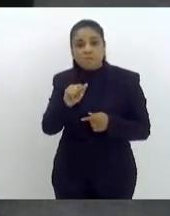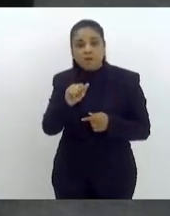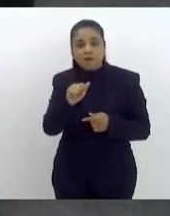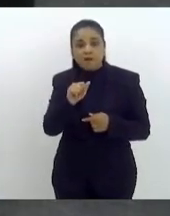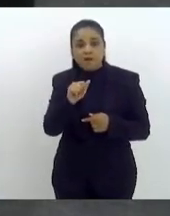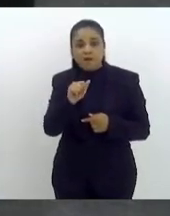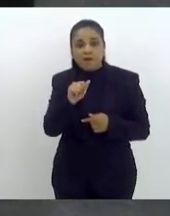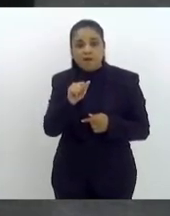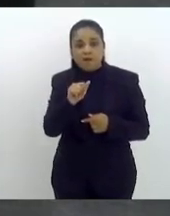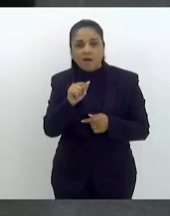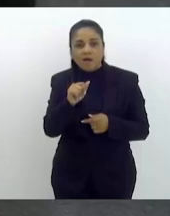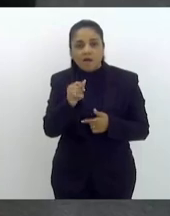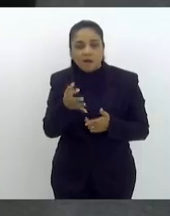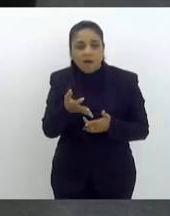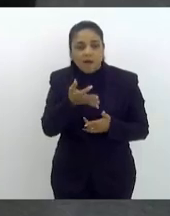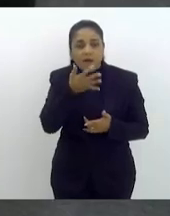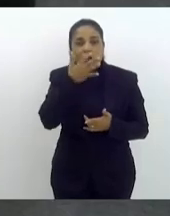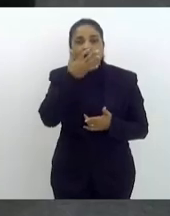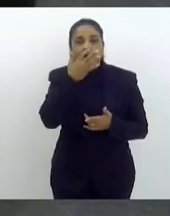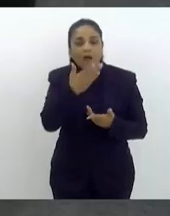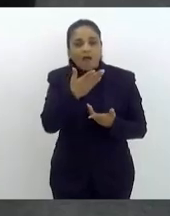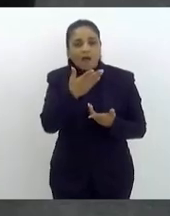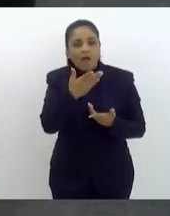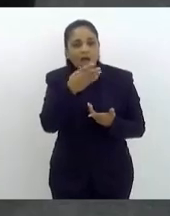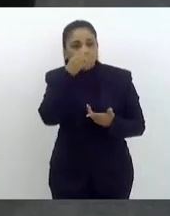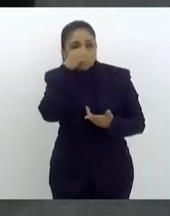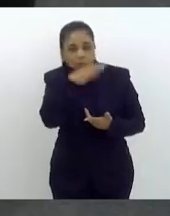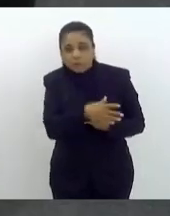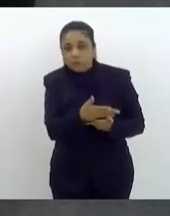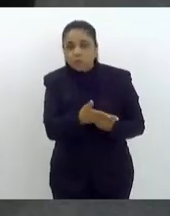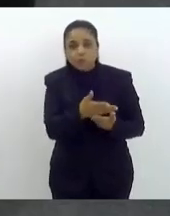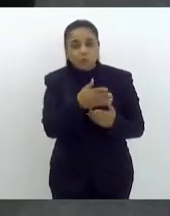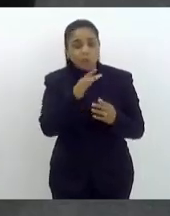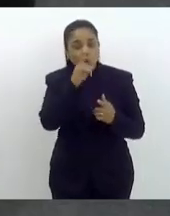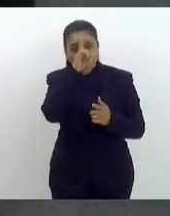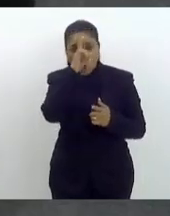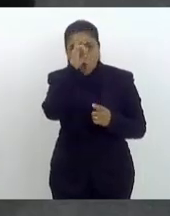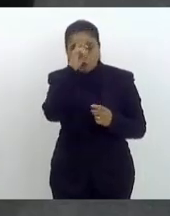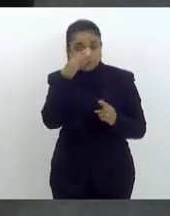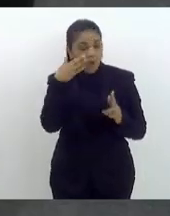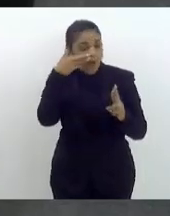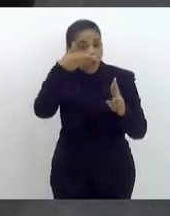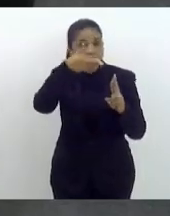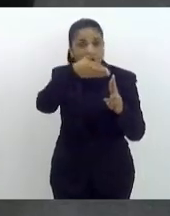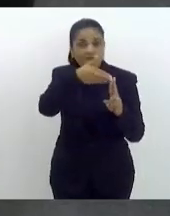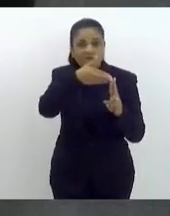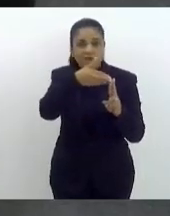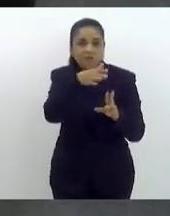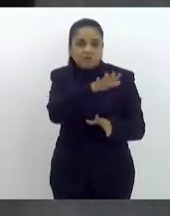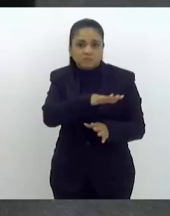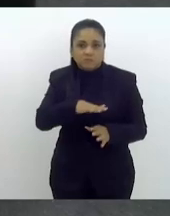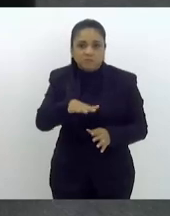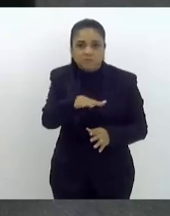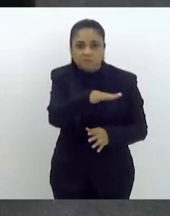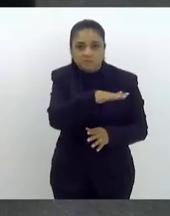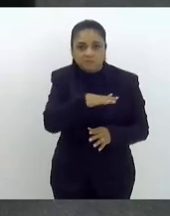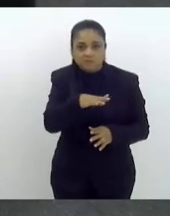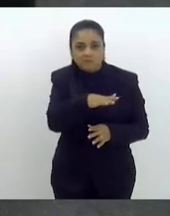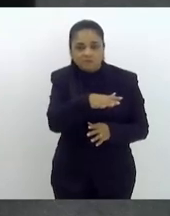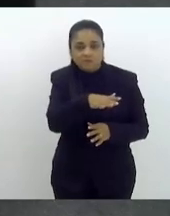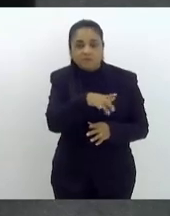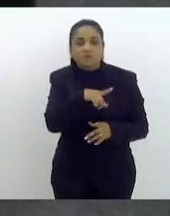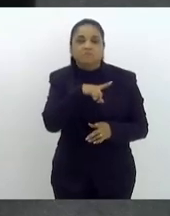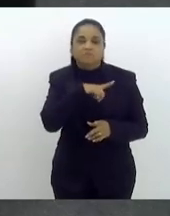é um escândalo tia Ju no hospital que tem ali a referência da região e aí é também